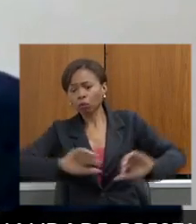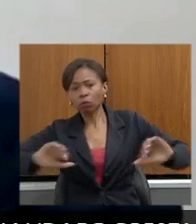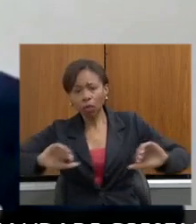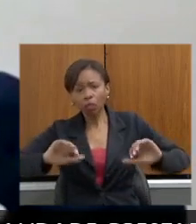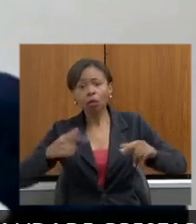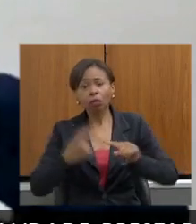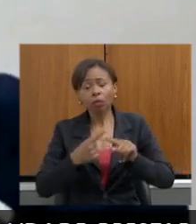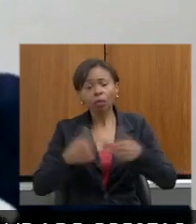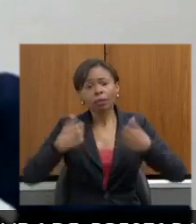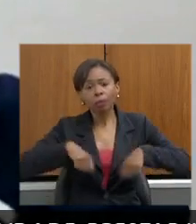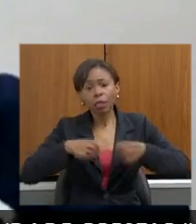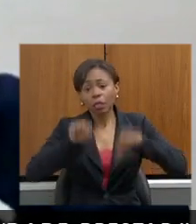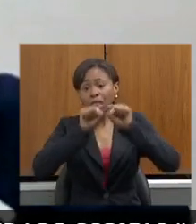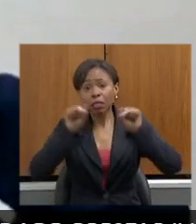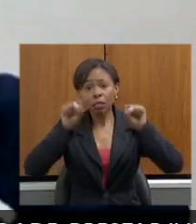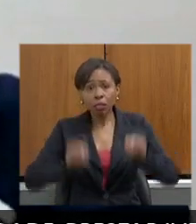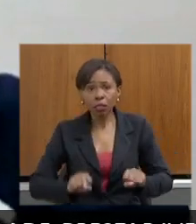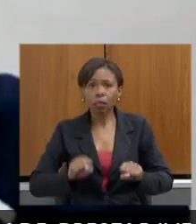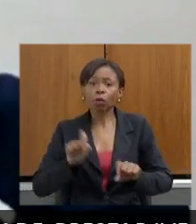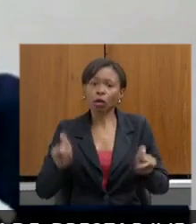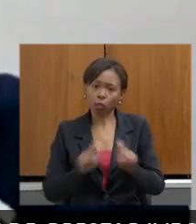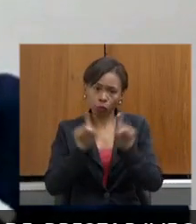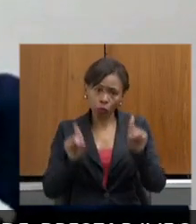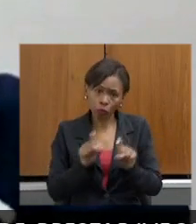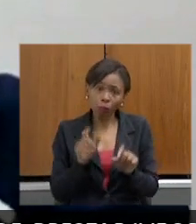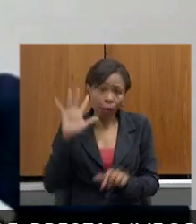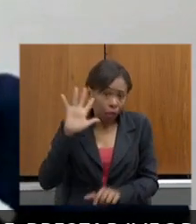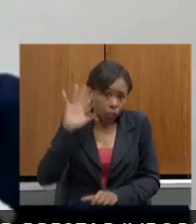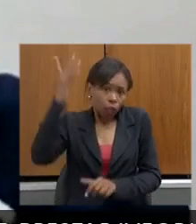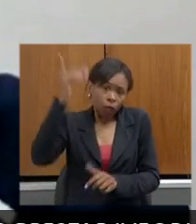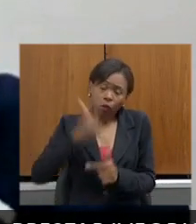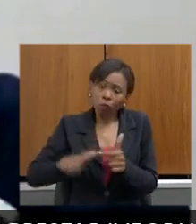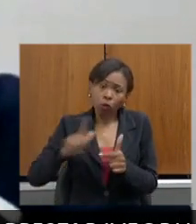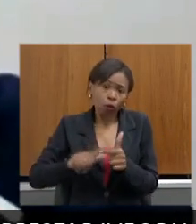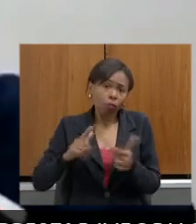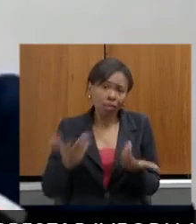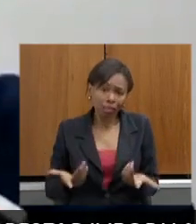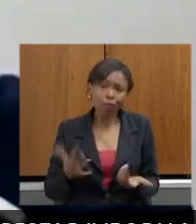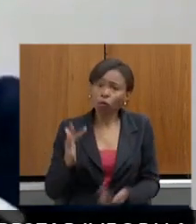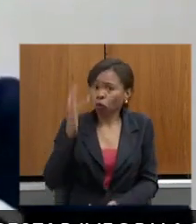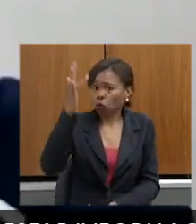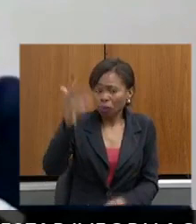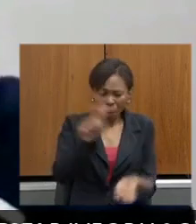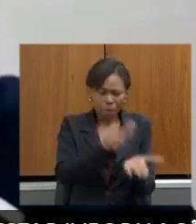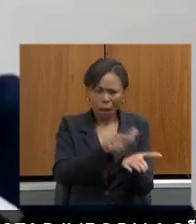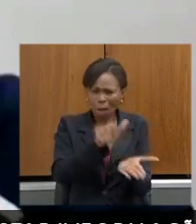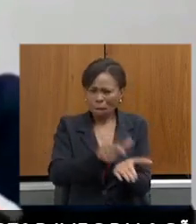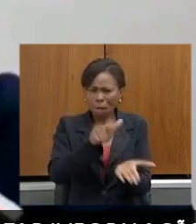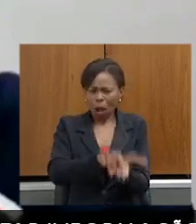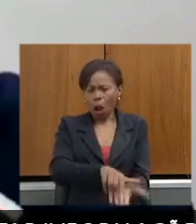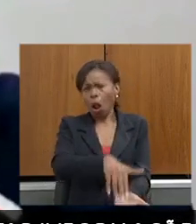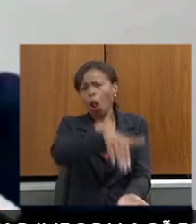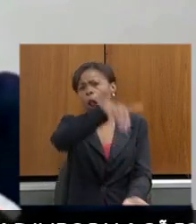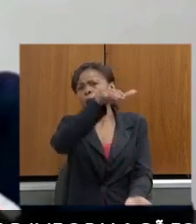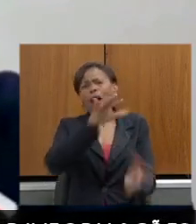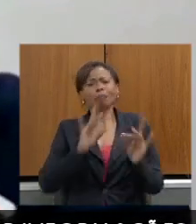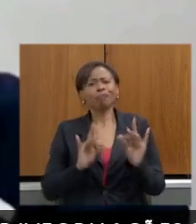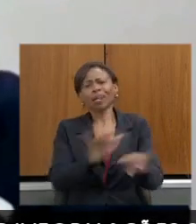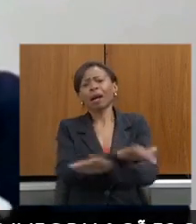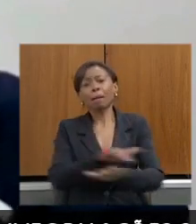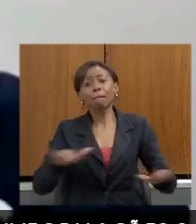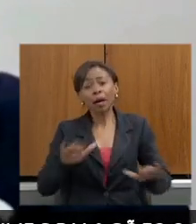eletronicamente se resolveram quem pertence a tendência acabar com os papéis não ter mais papéis